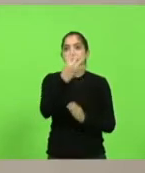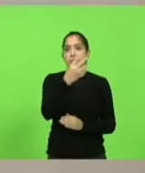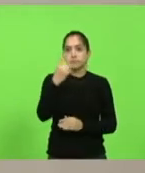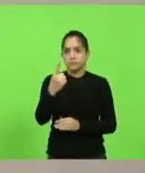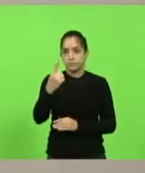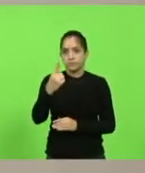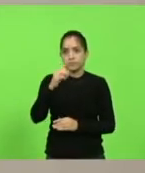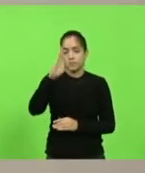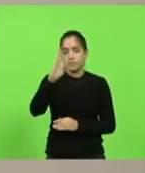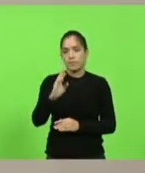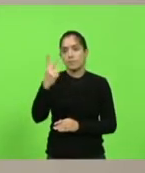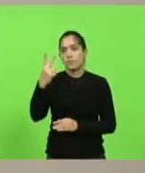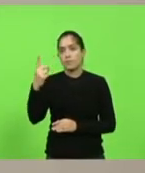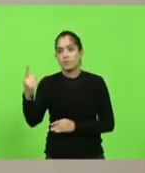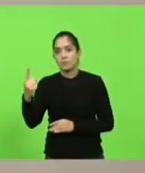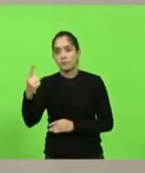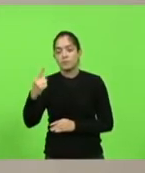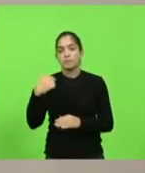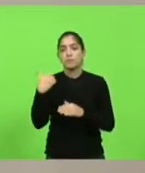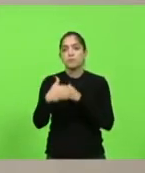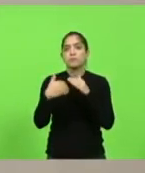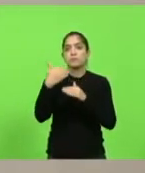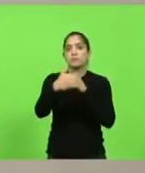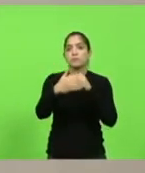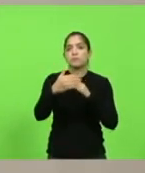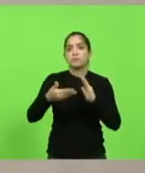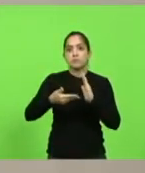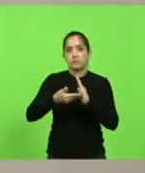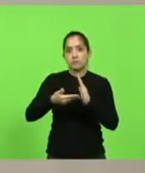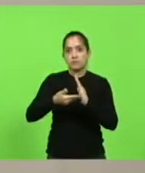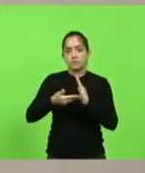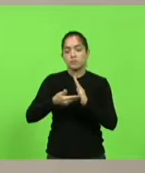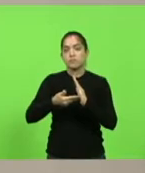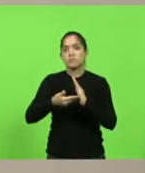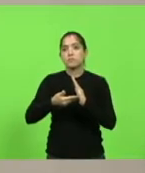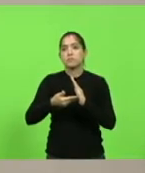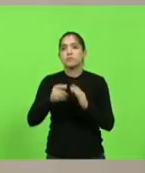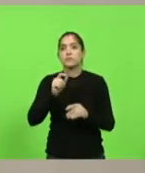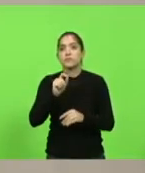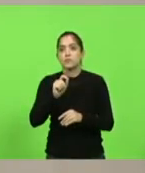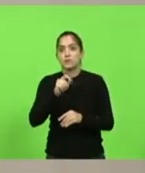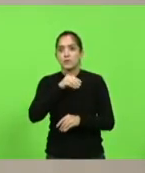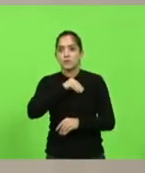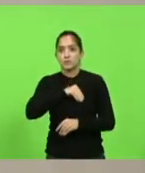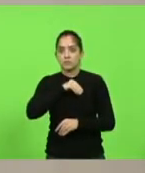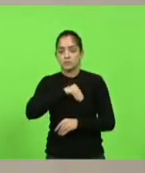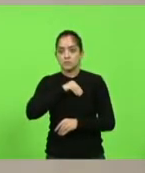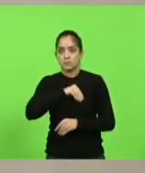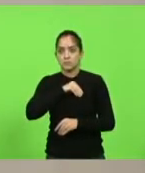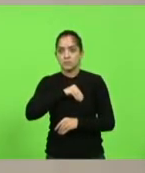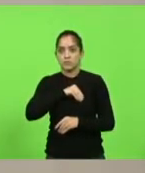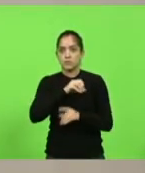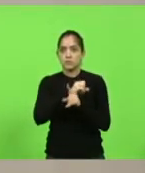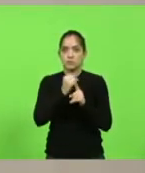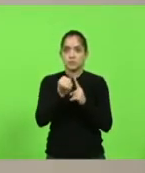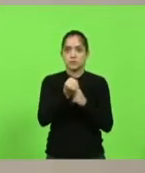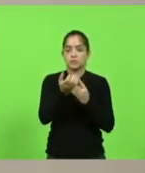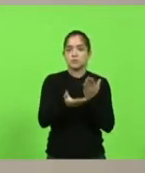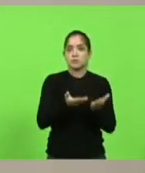41/21, que tramita na Câmara dos Deputados, onde determina que o salário dos assistentes sociais será